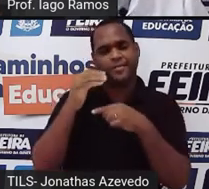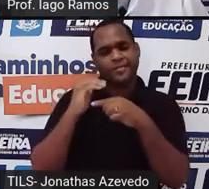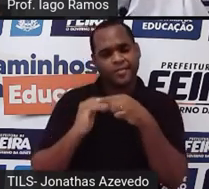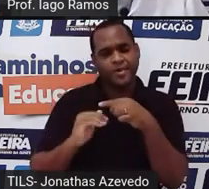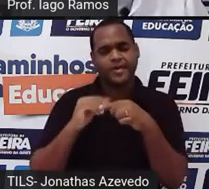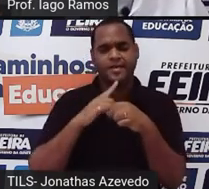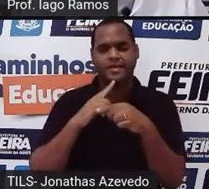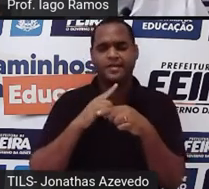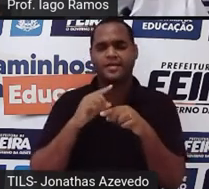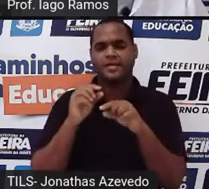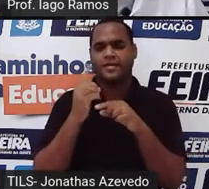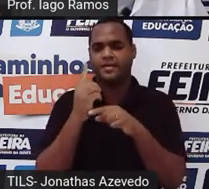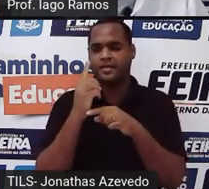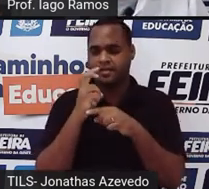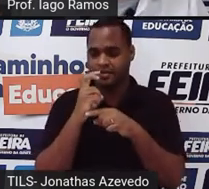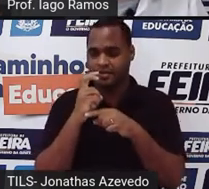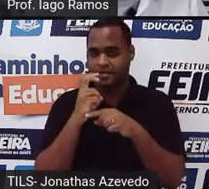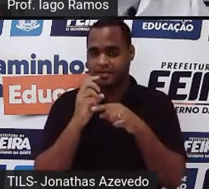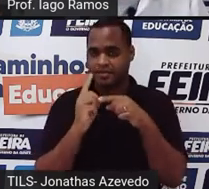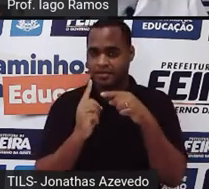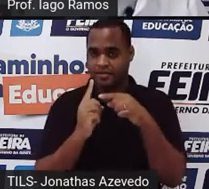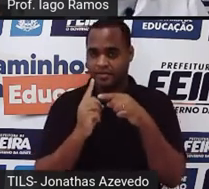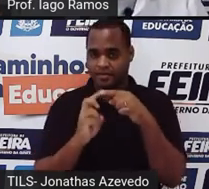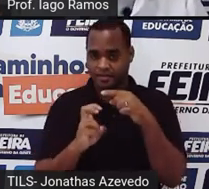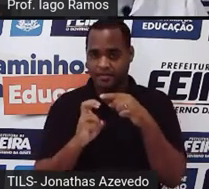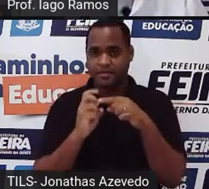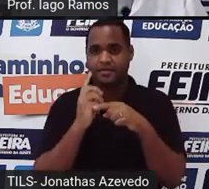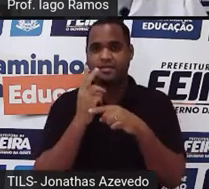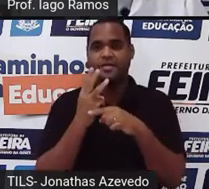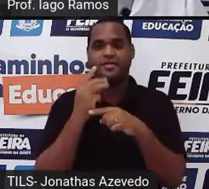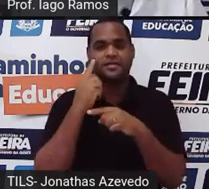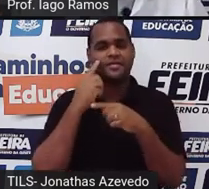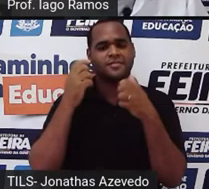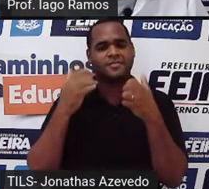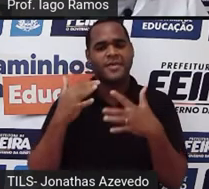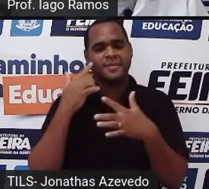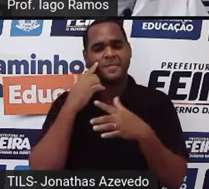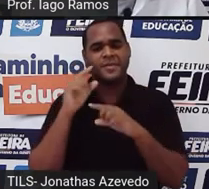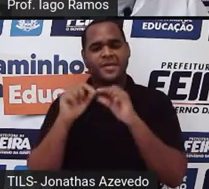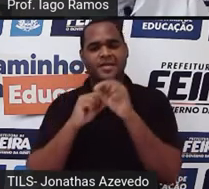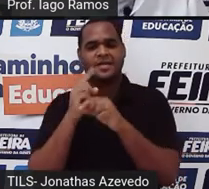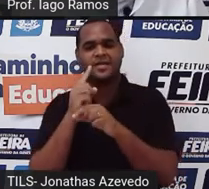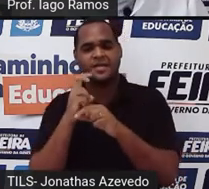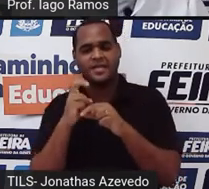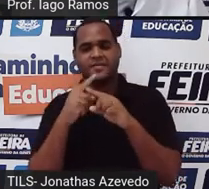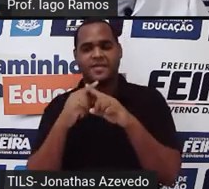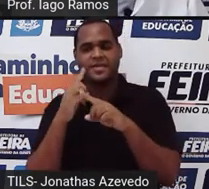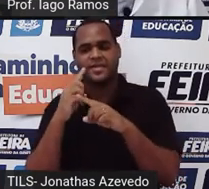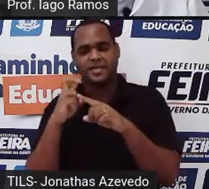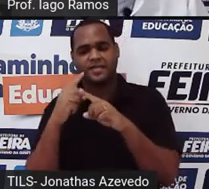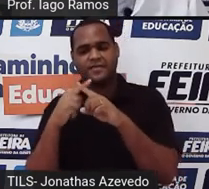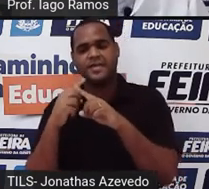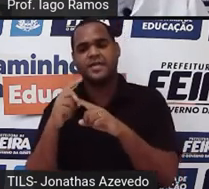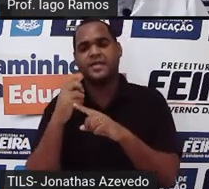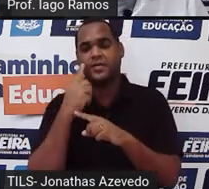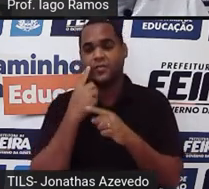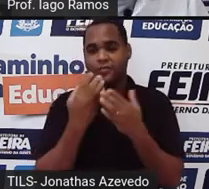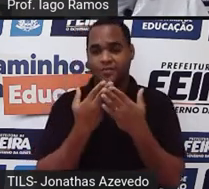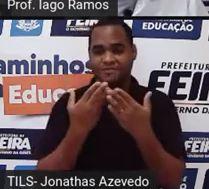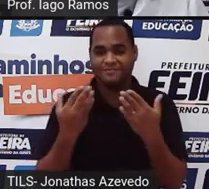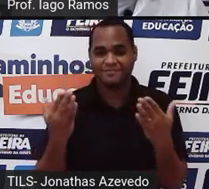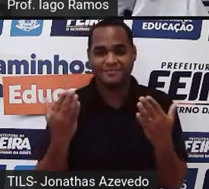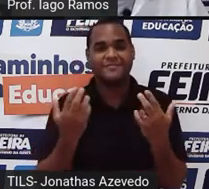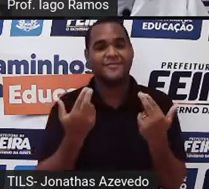fração, 15 elevado a 3, 15 vezes 15 vezes 15, tá bom? 1 vezes 1 vezes 1 é